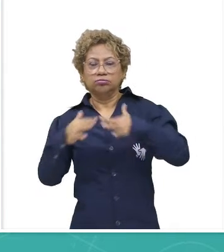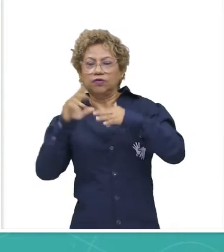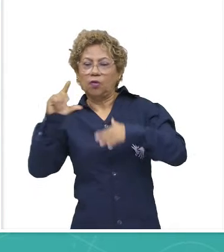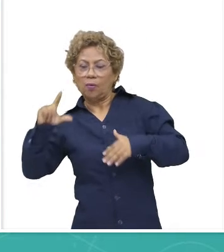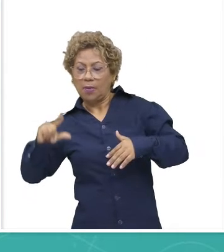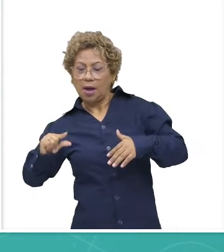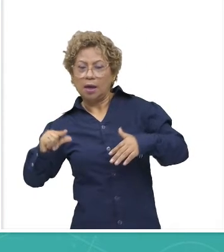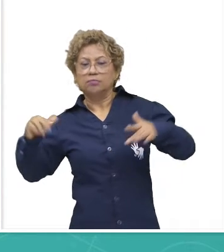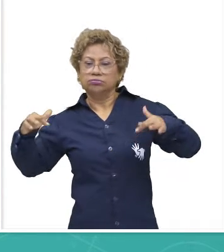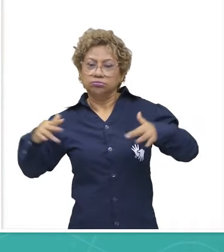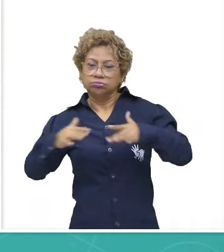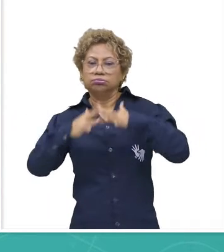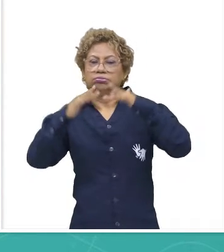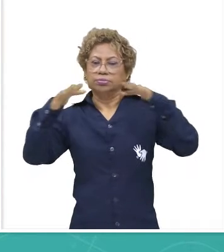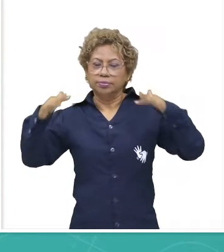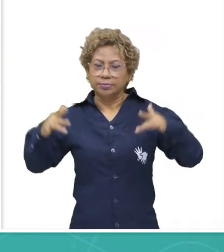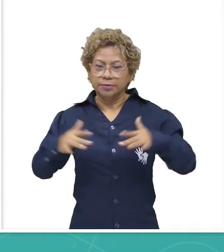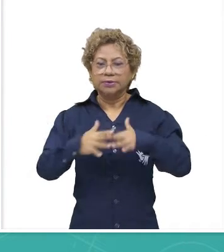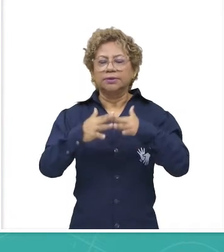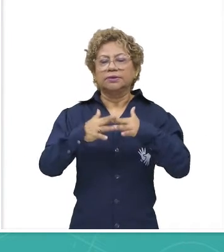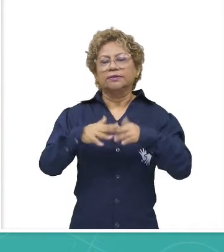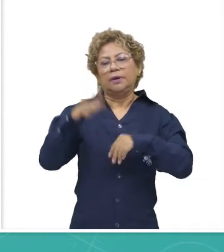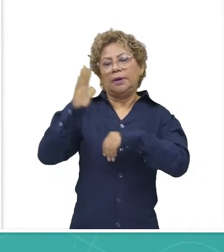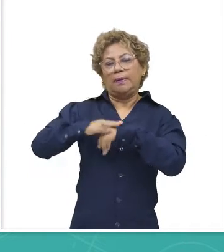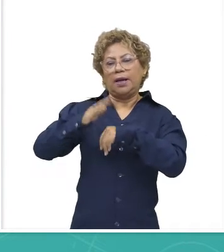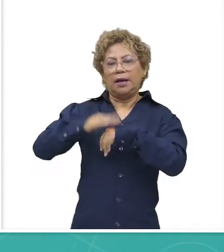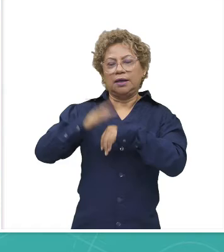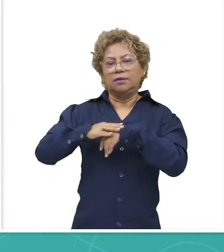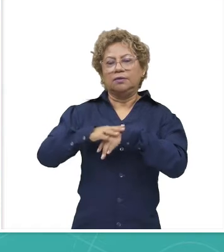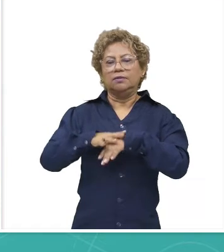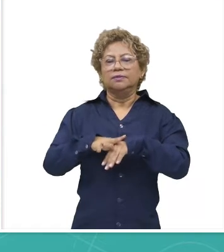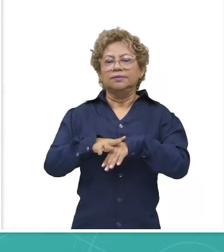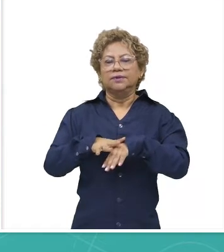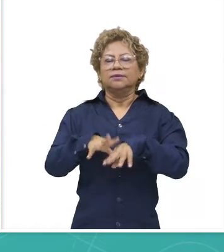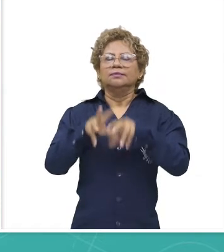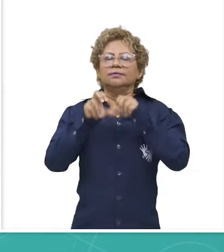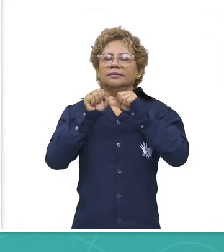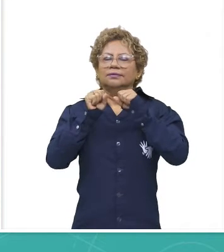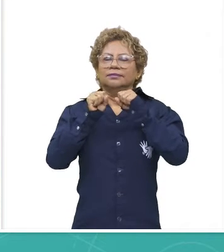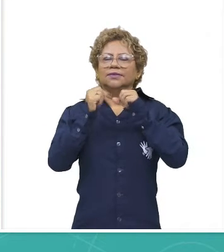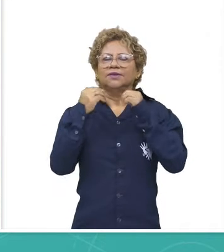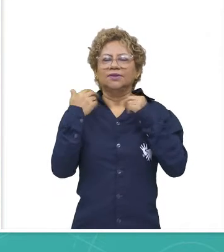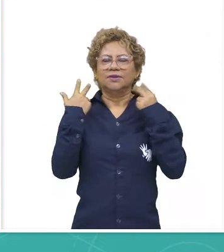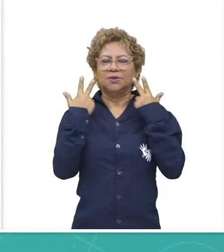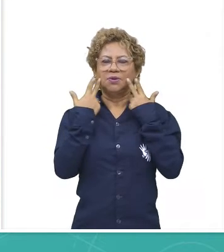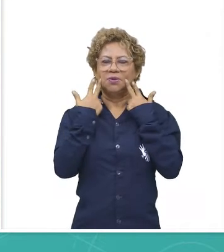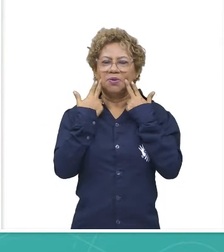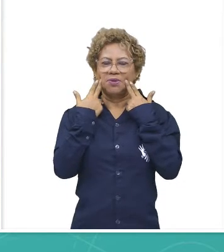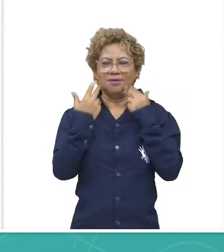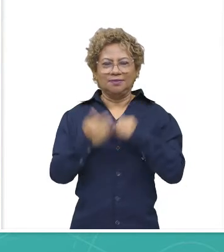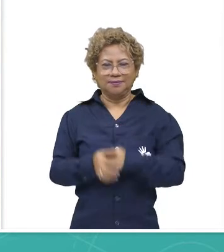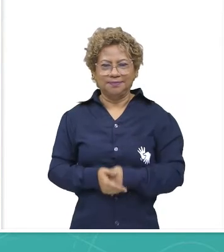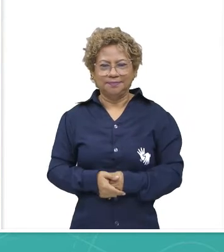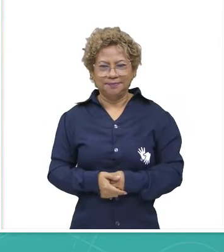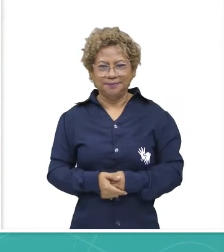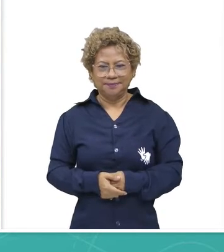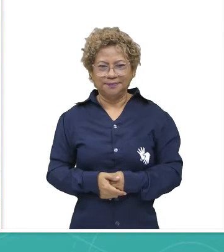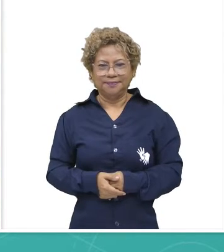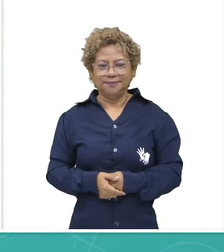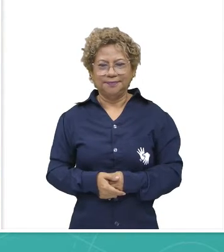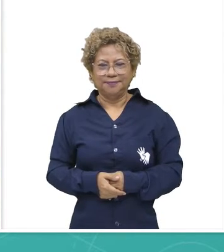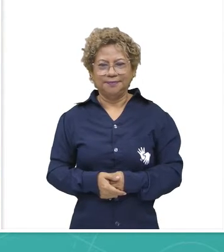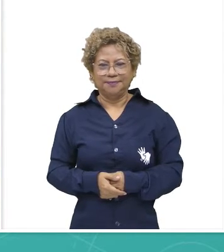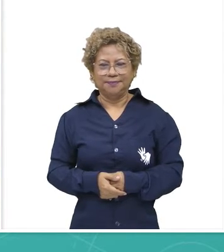altitude, aumenta a pressão. Sempre assim, quando um aumenta, o outro diminui. E aí nós vamos